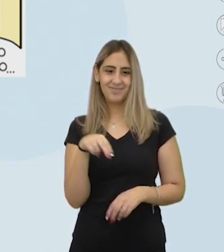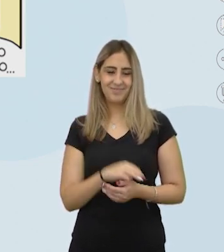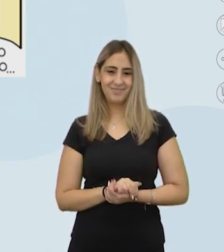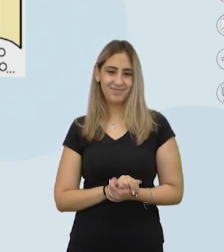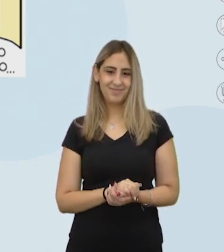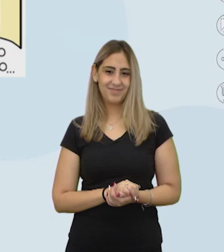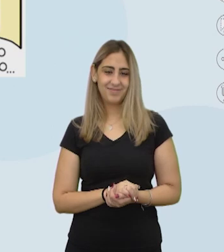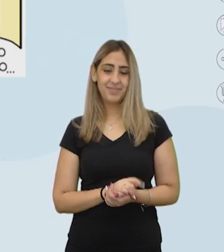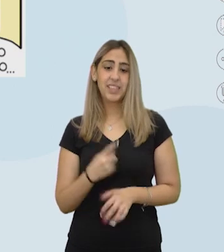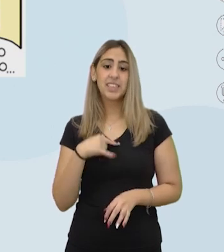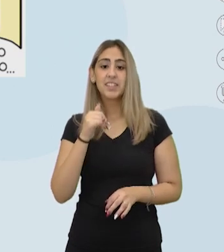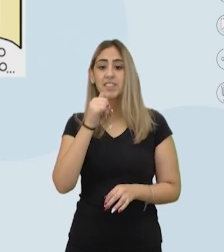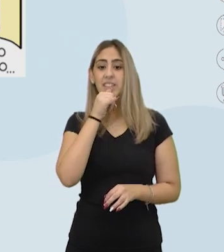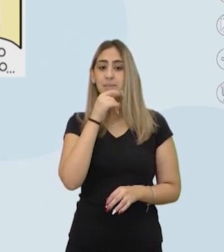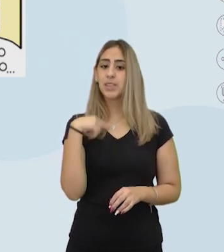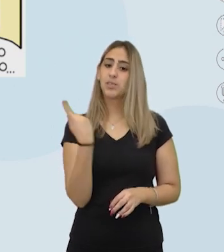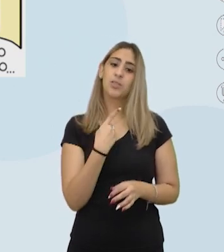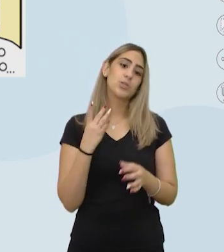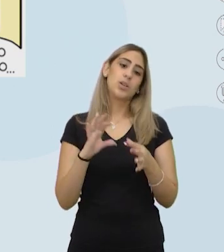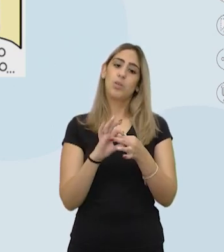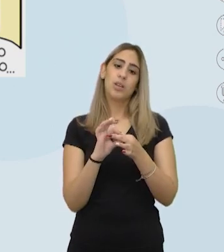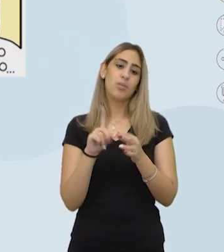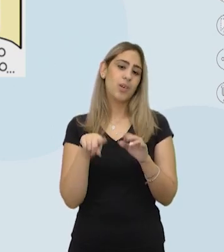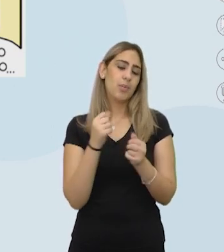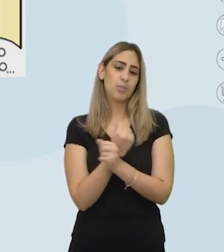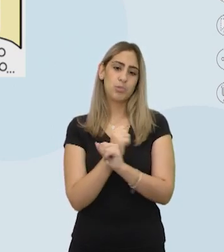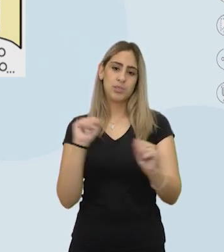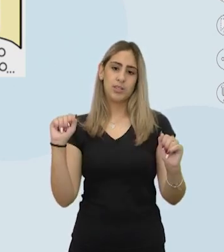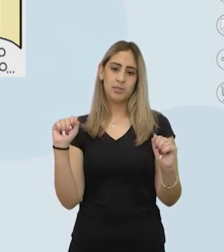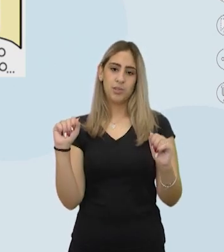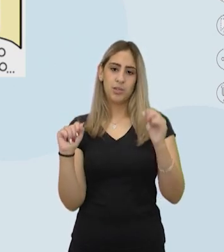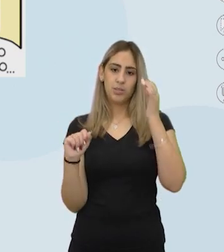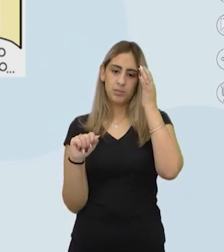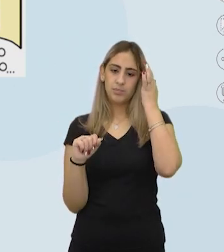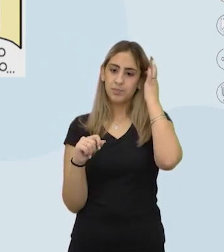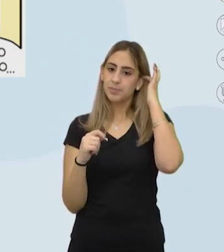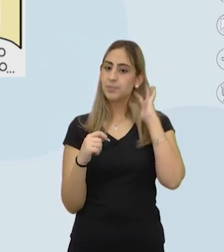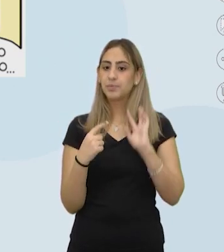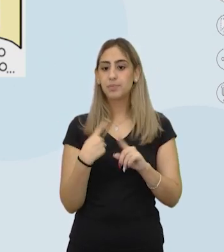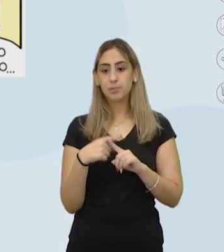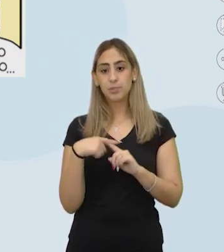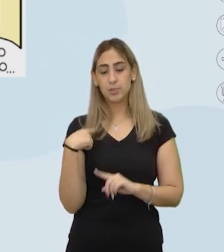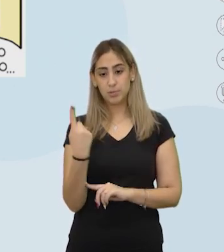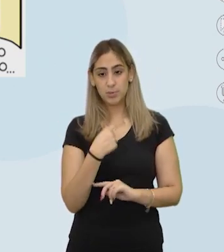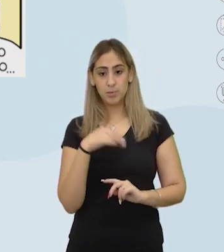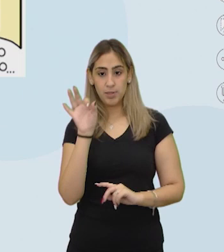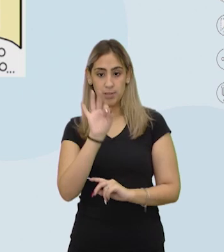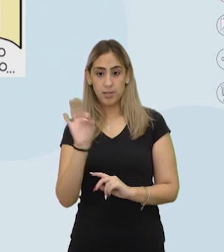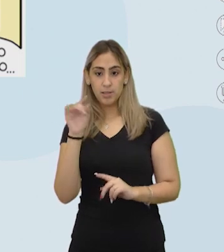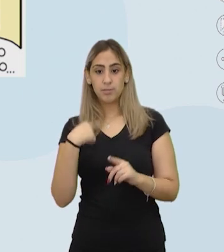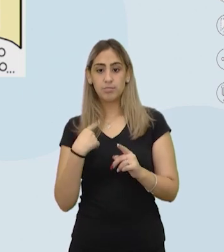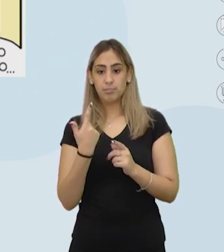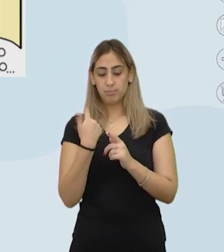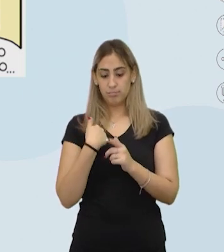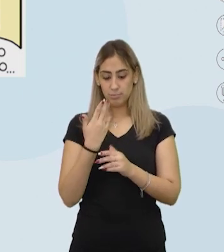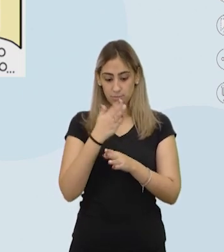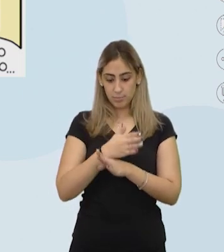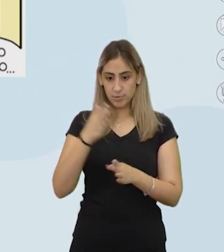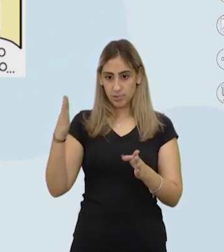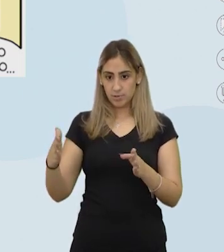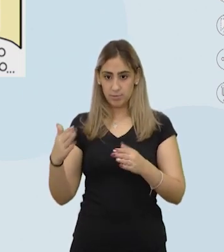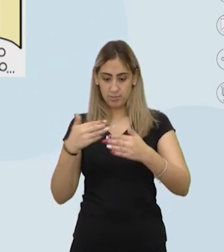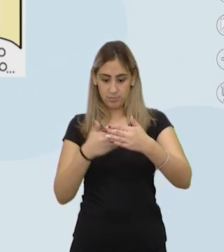Mas, infelizmente, nossa união é impossível. Porque somos insetos e estamos em lados opostos de um